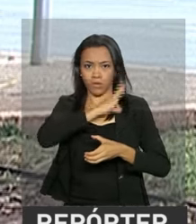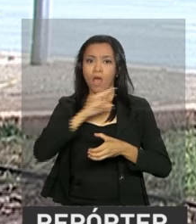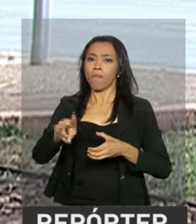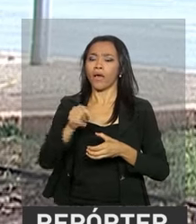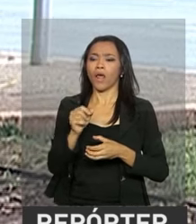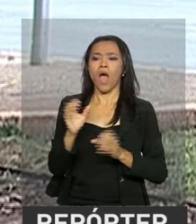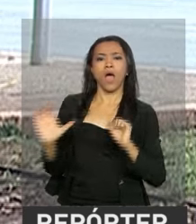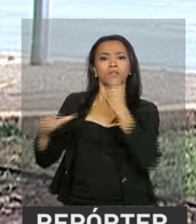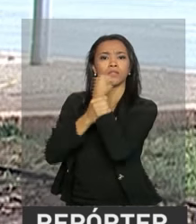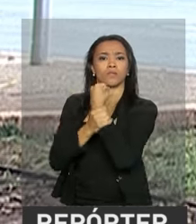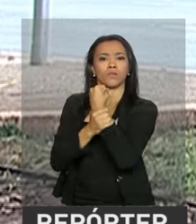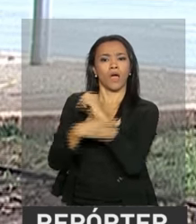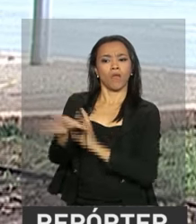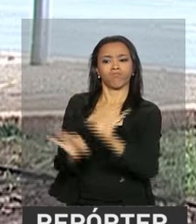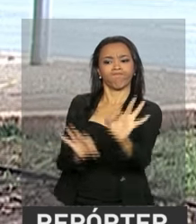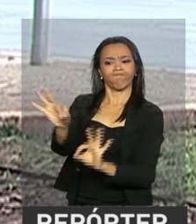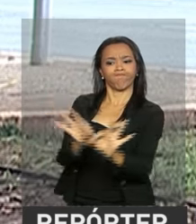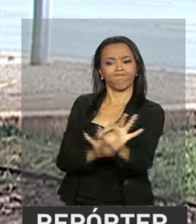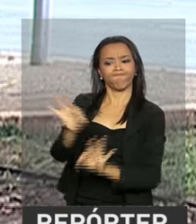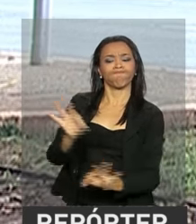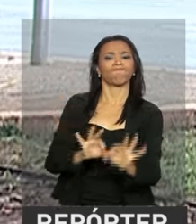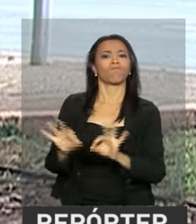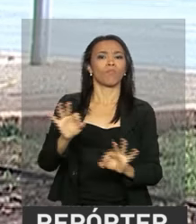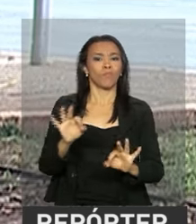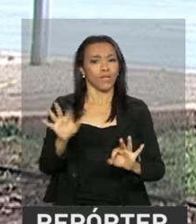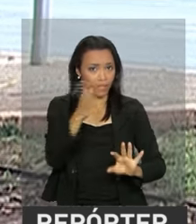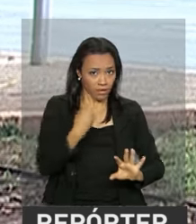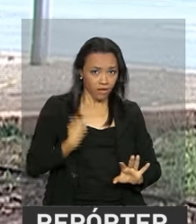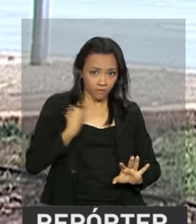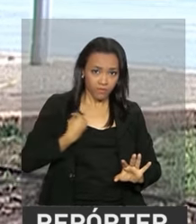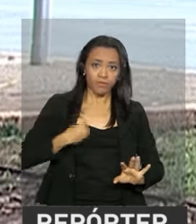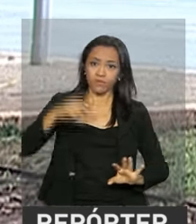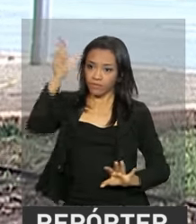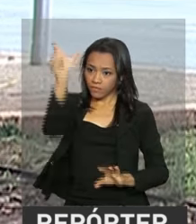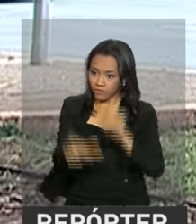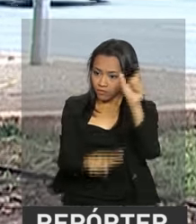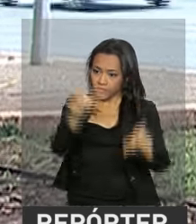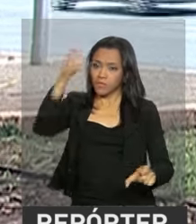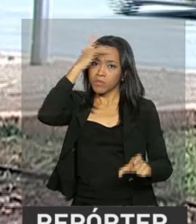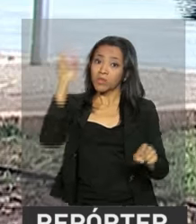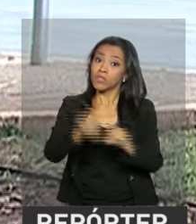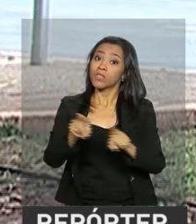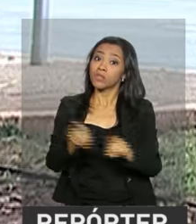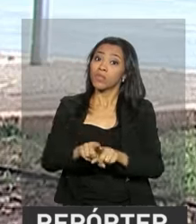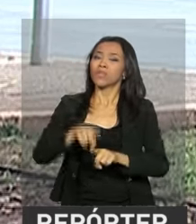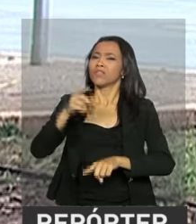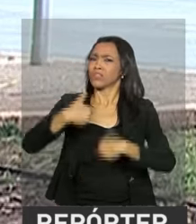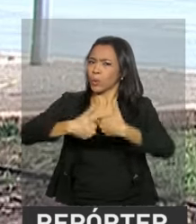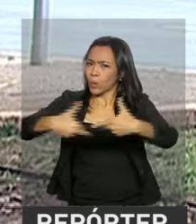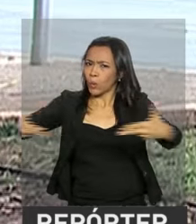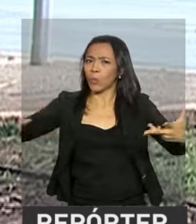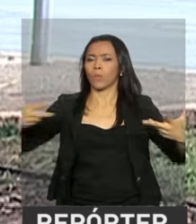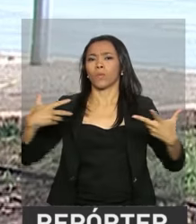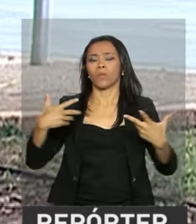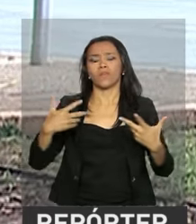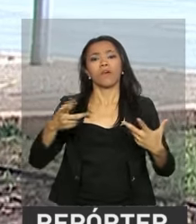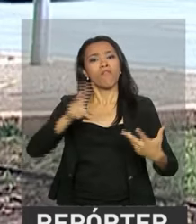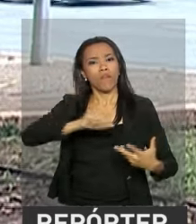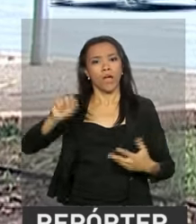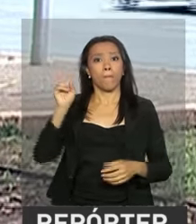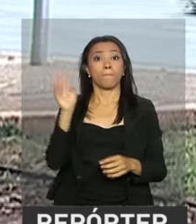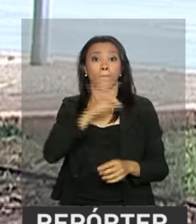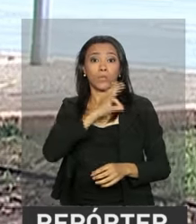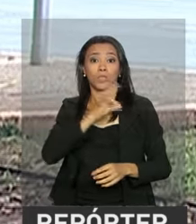ordem pública e também a integridade das pessoas e do patrimônio eles vão atuar a em ações de polícia ostensiva